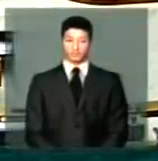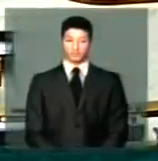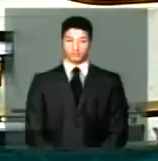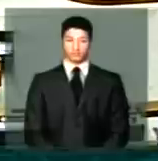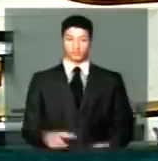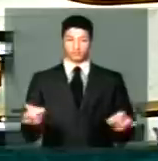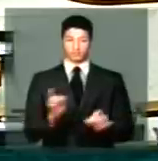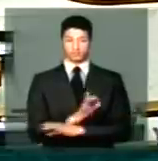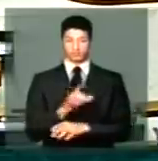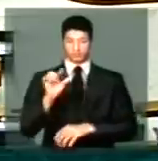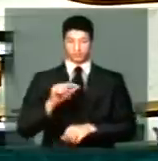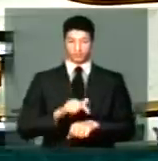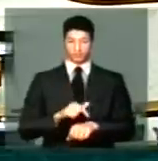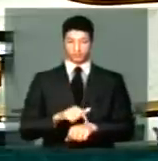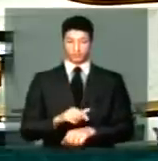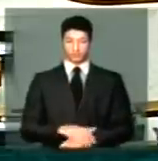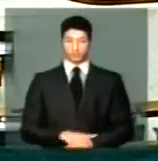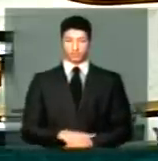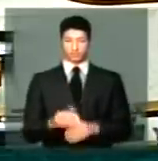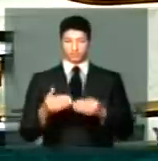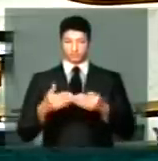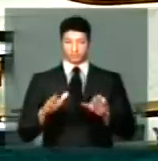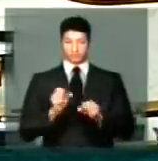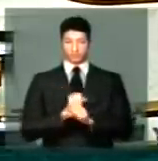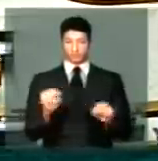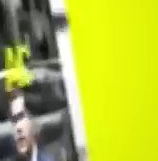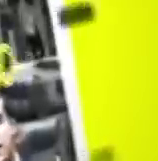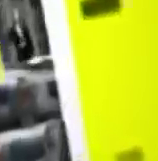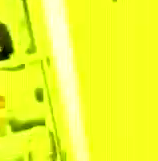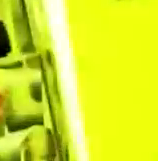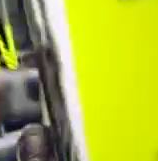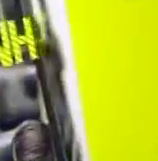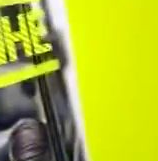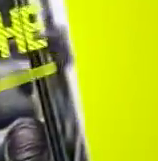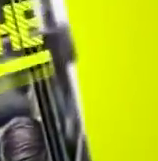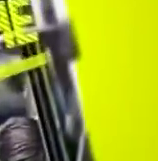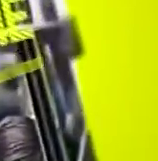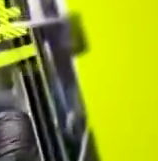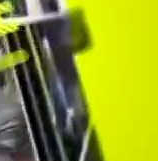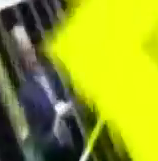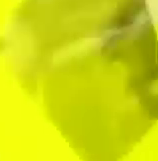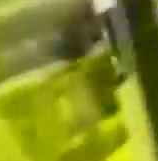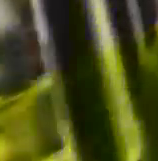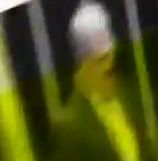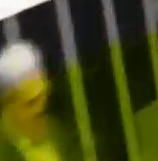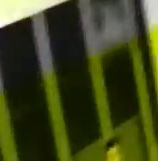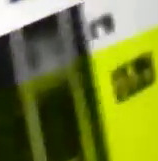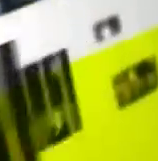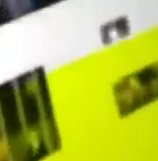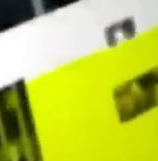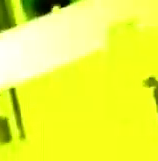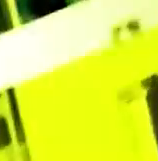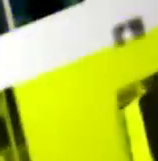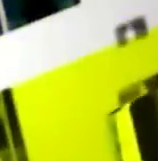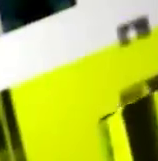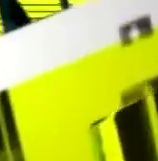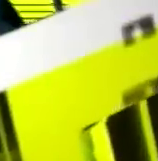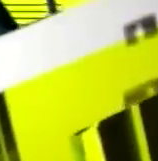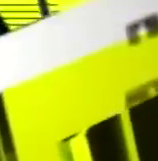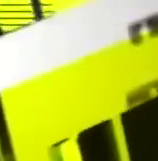Encerramos o pequeno expediente, abrimos o grande expediente. Que não que sejam menos importantes.